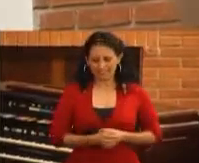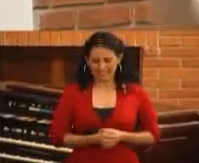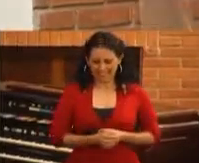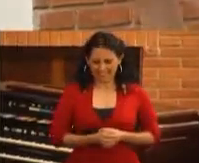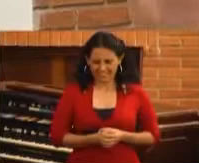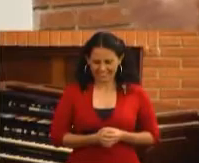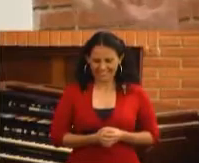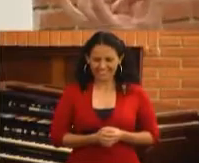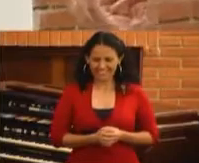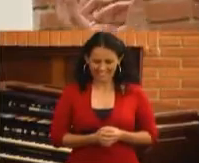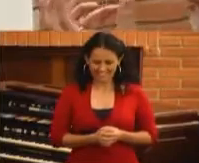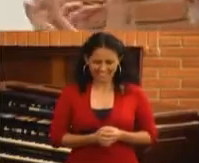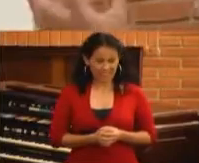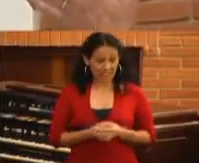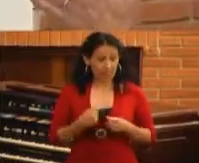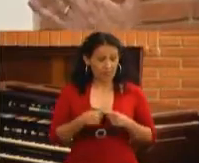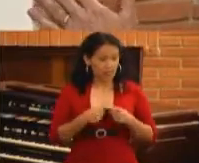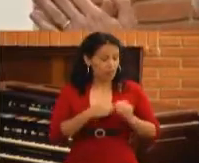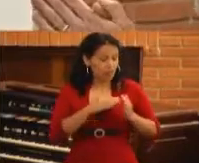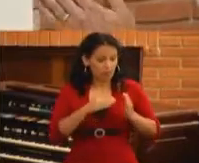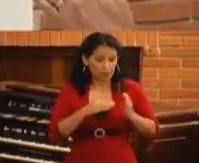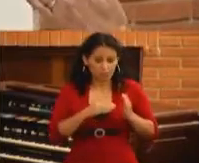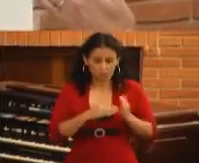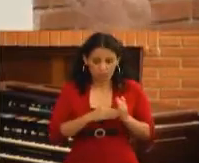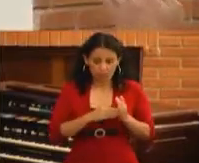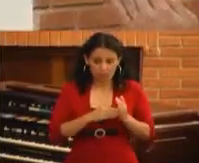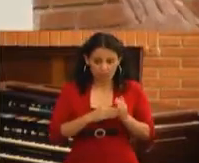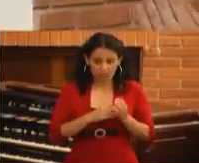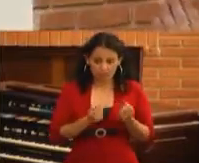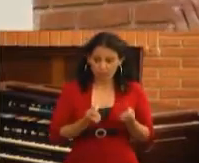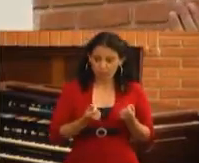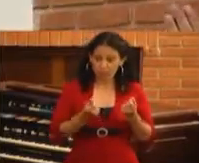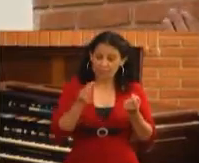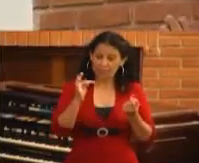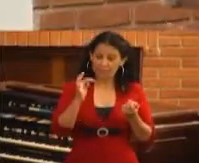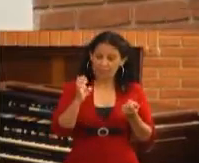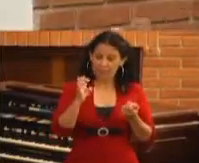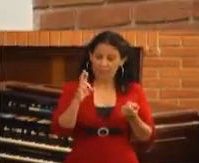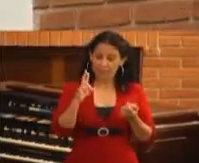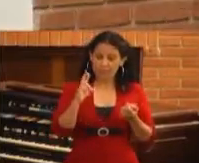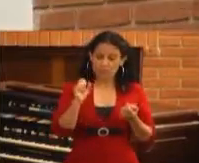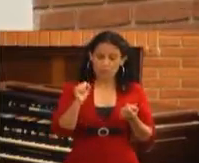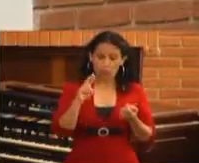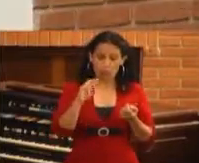Porque todos os tesouros da sabedoria e do conhecimento estão em Cristo.